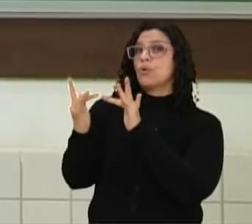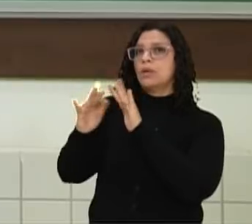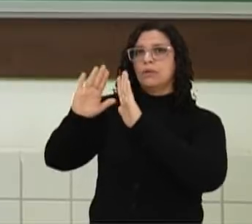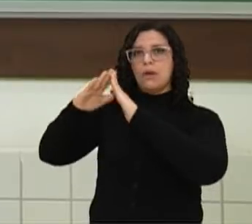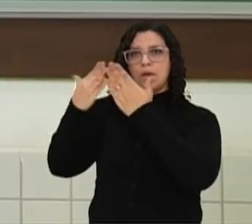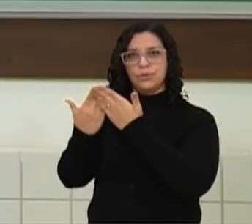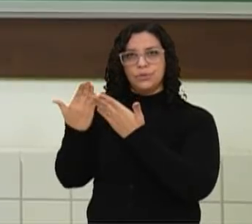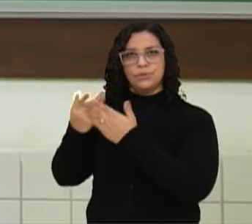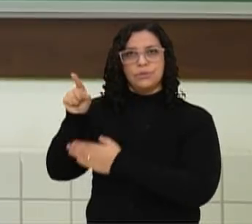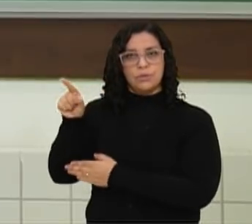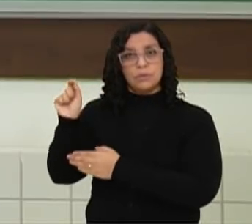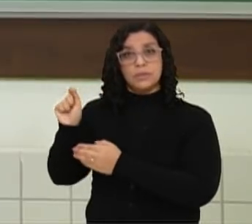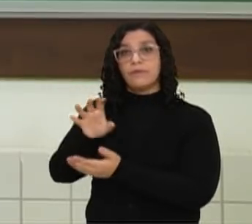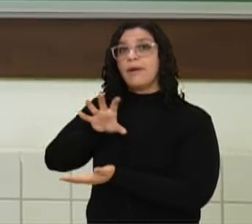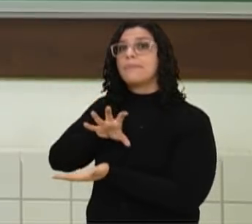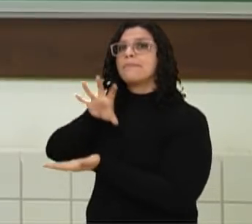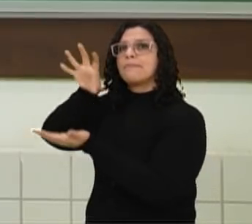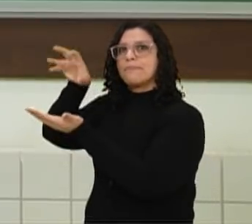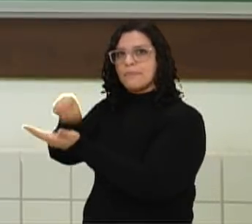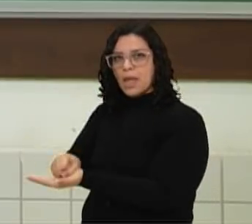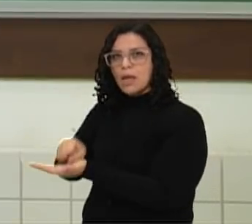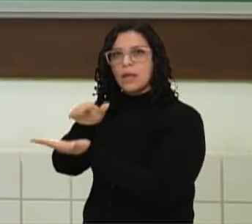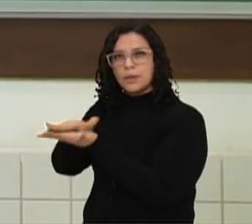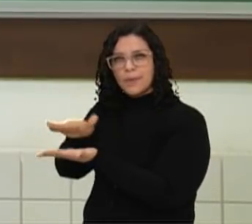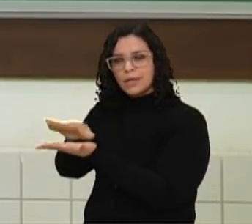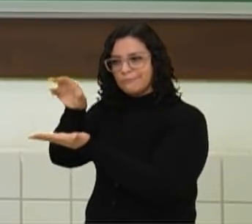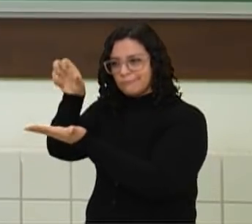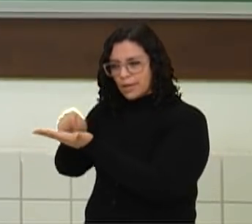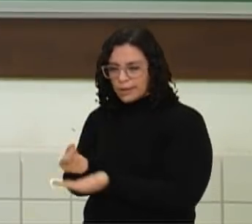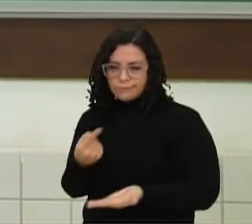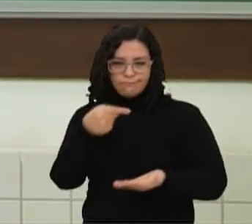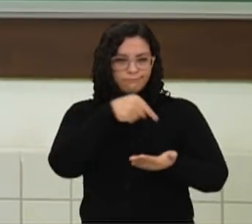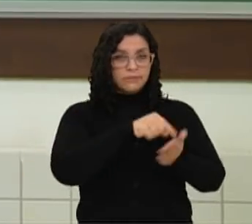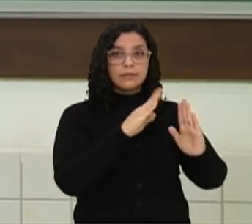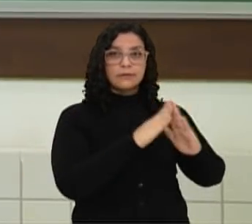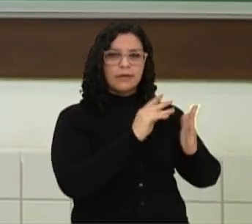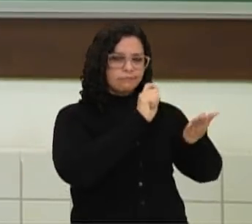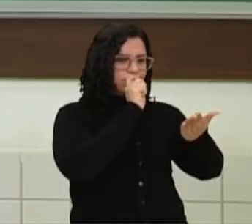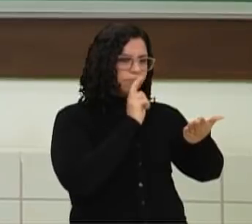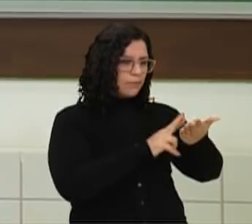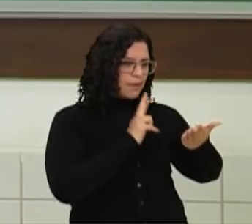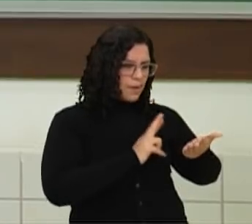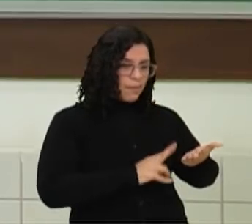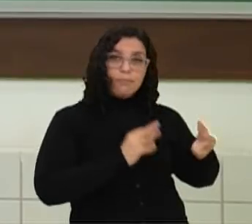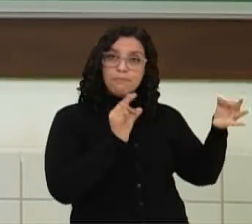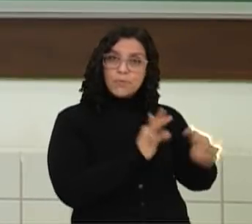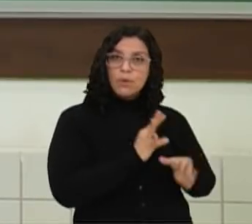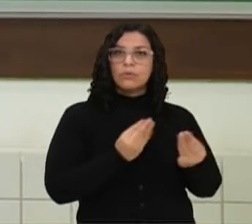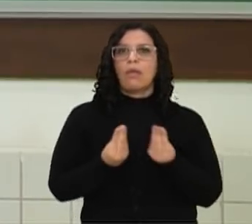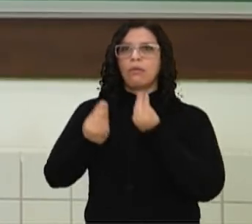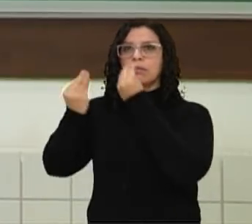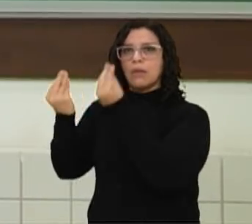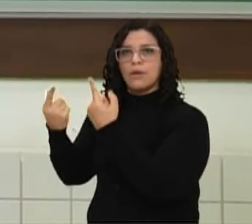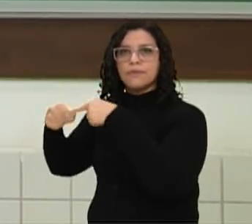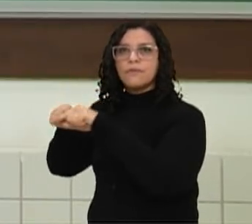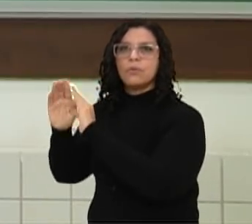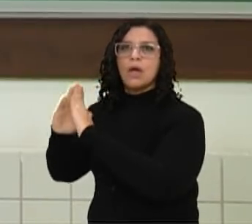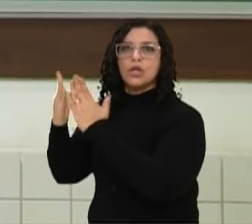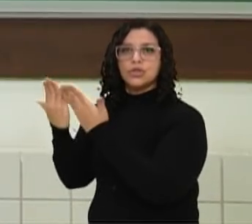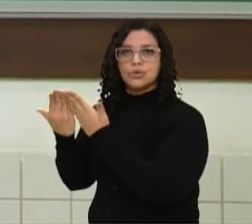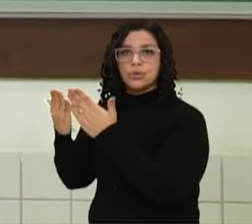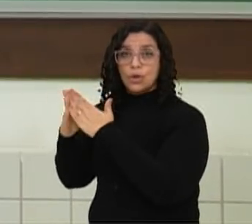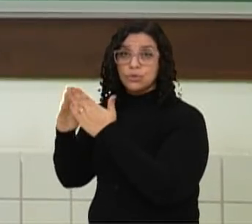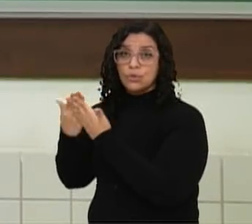com a escola e vão pegar o material impresso. Aí vocês também realizam as atividades, devolvem devidamente identificado